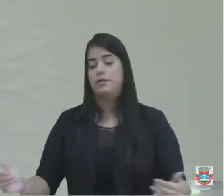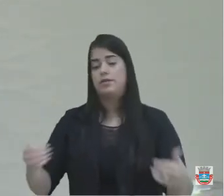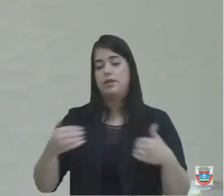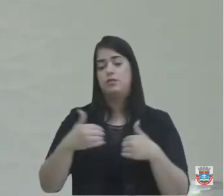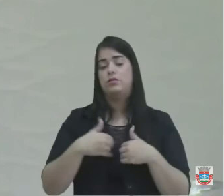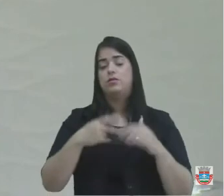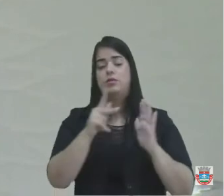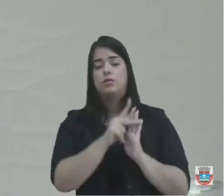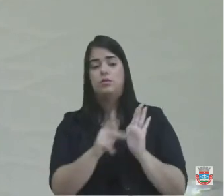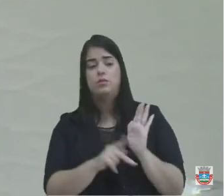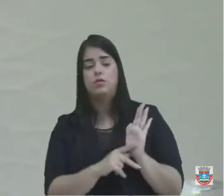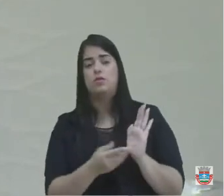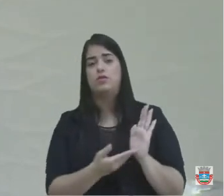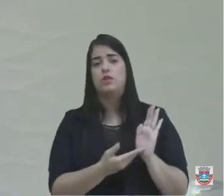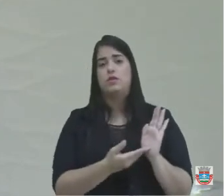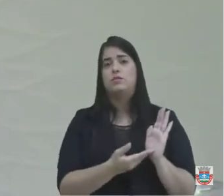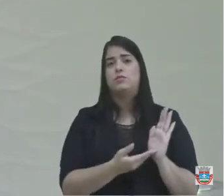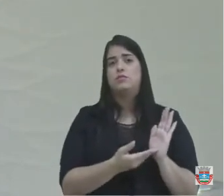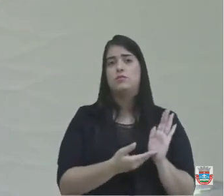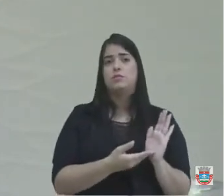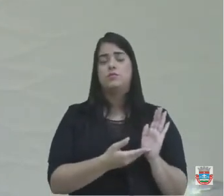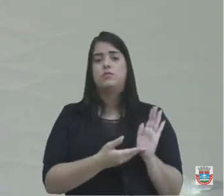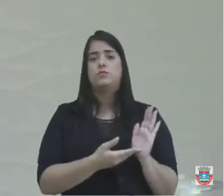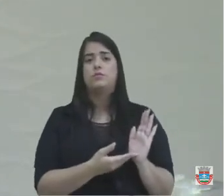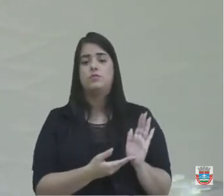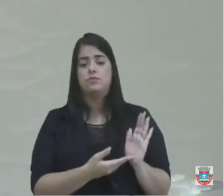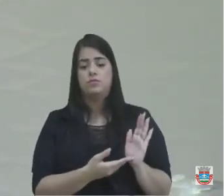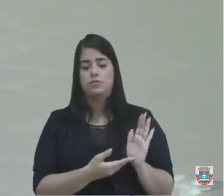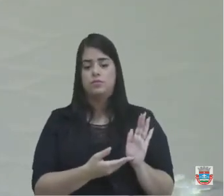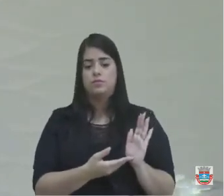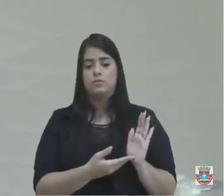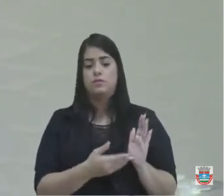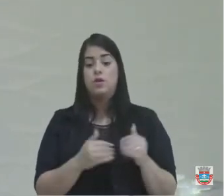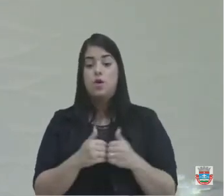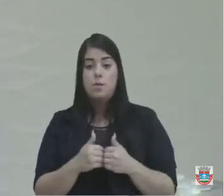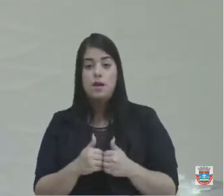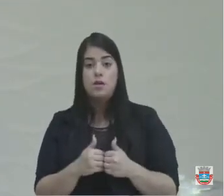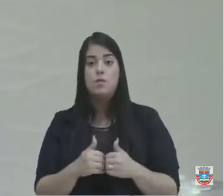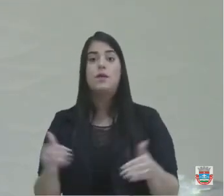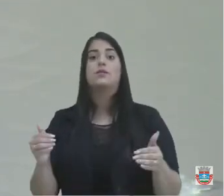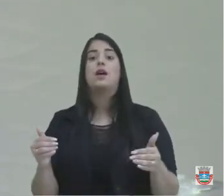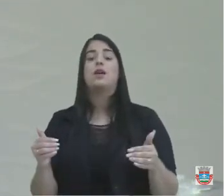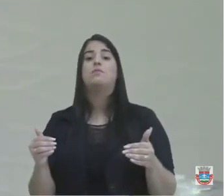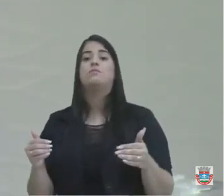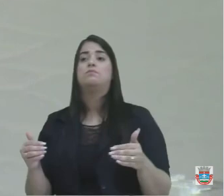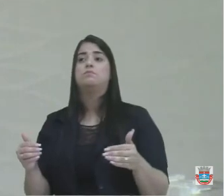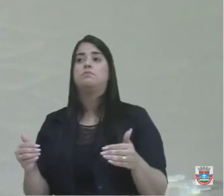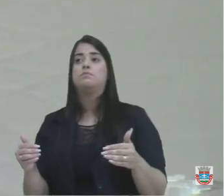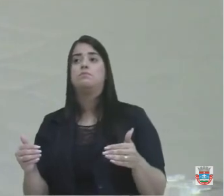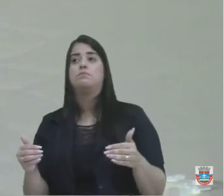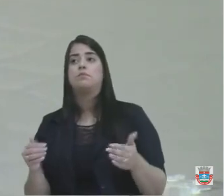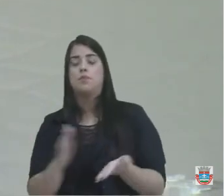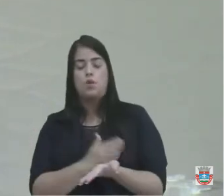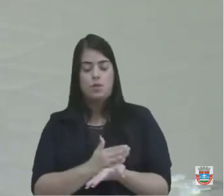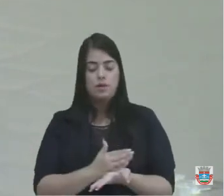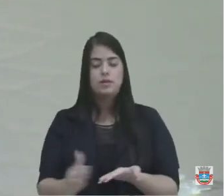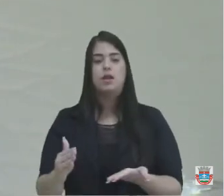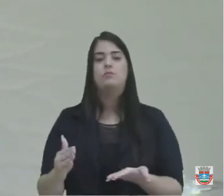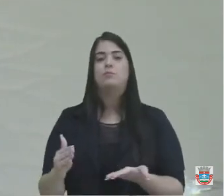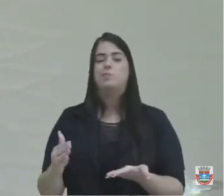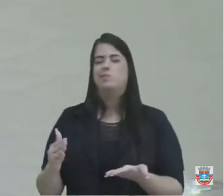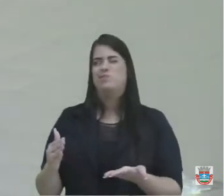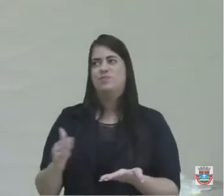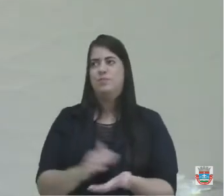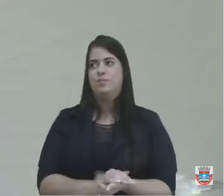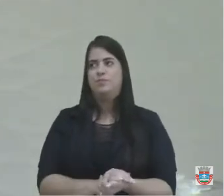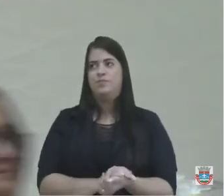projeto que esteja aqui começa a valer de verdade porque tem outros projetos que a gente teve no